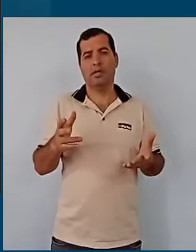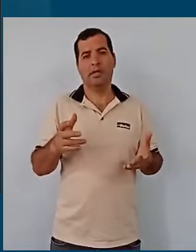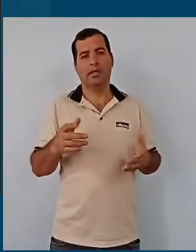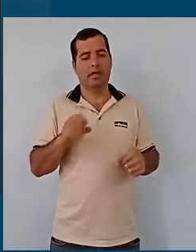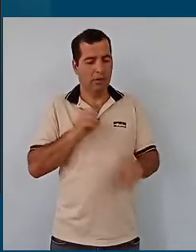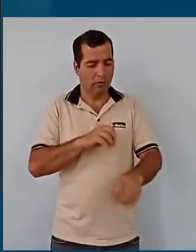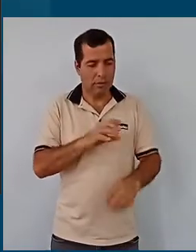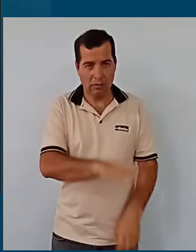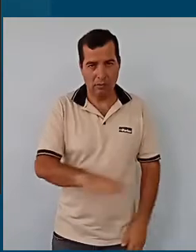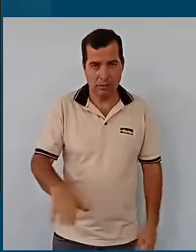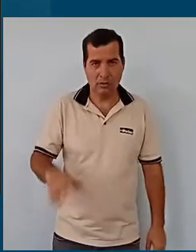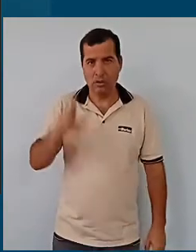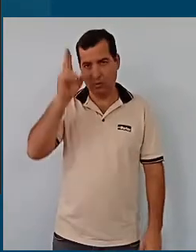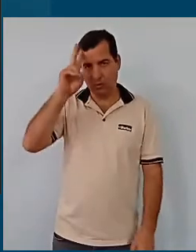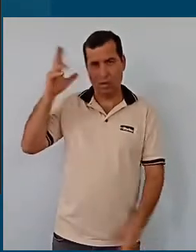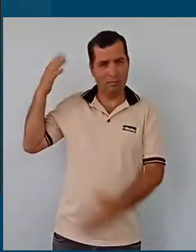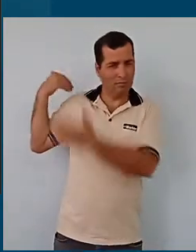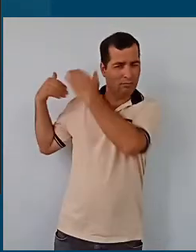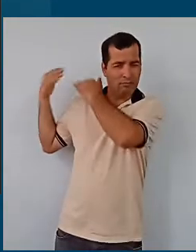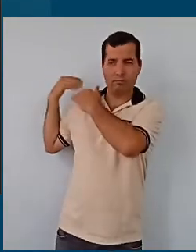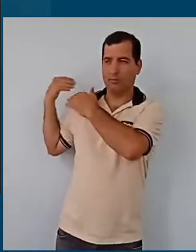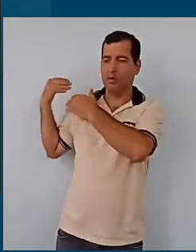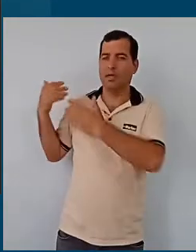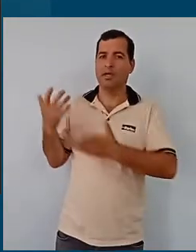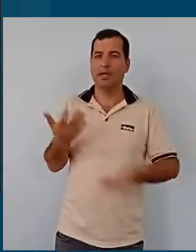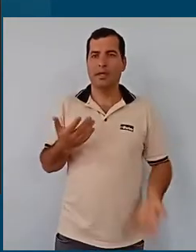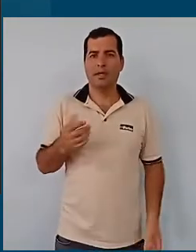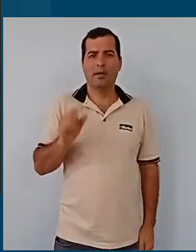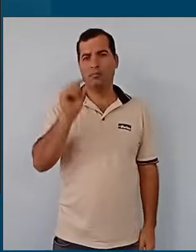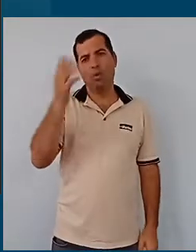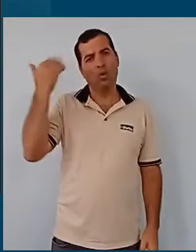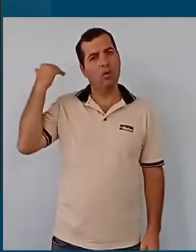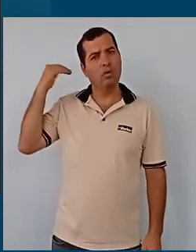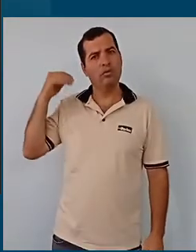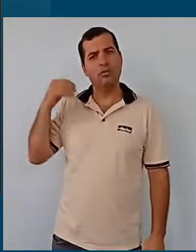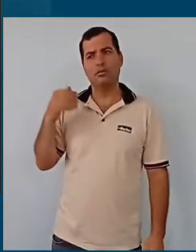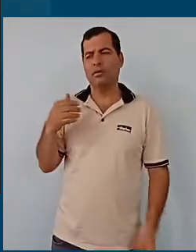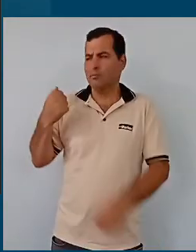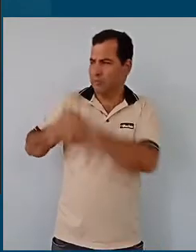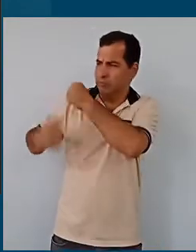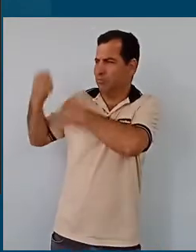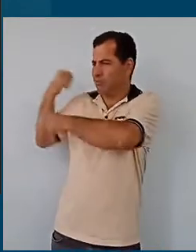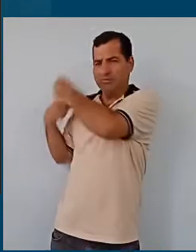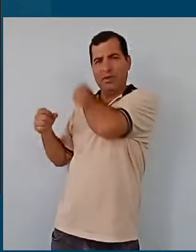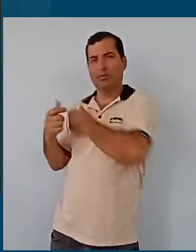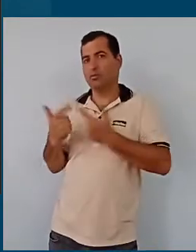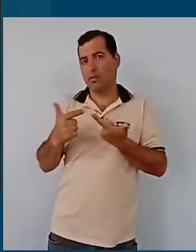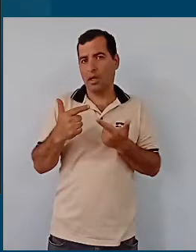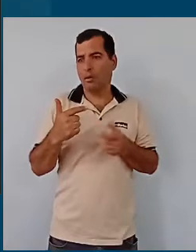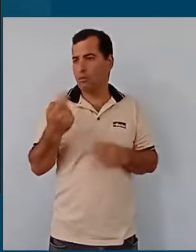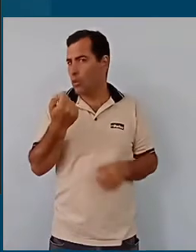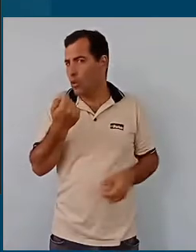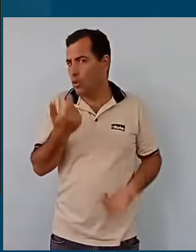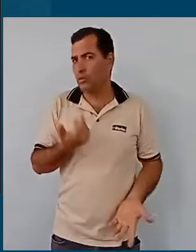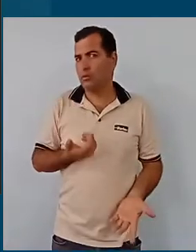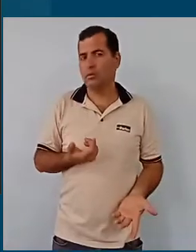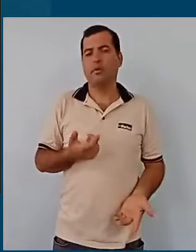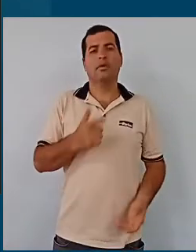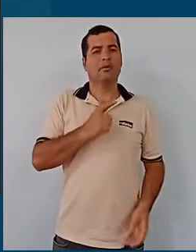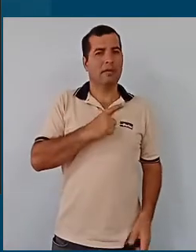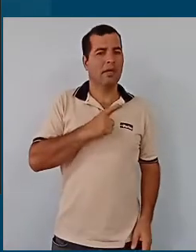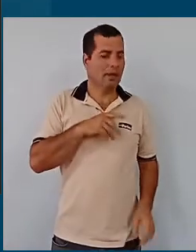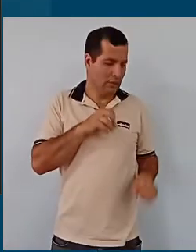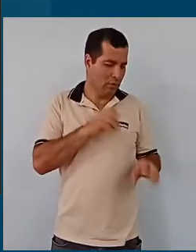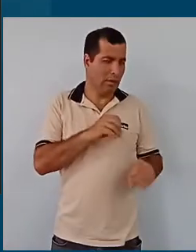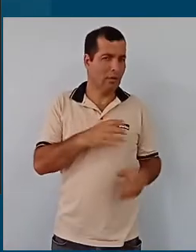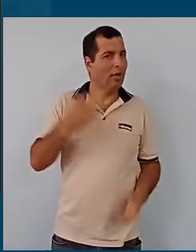de vista histórico, né, ela mais recentemente acabou sendo considerada a